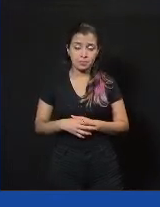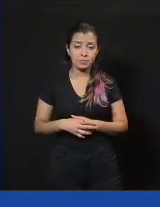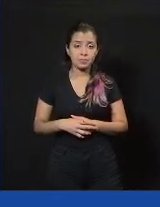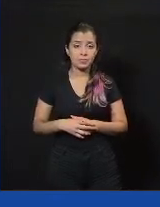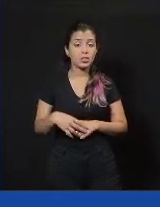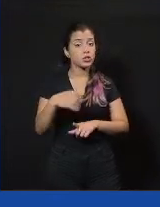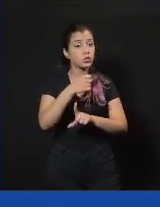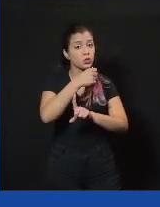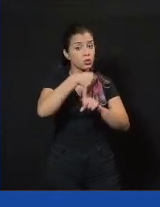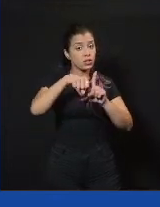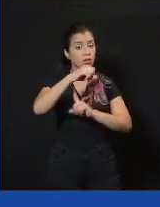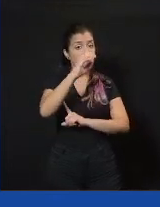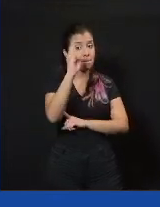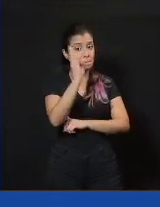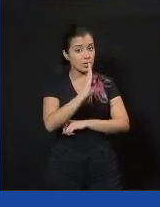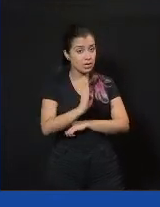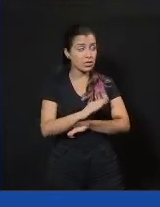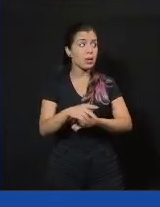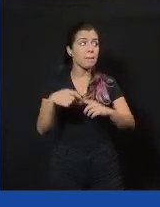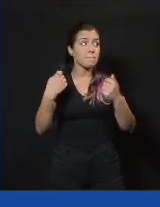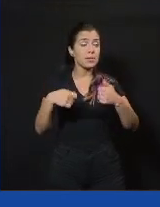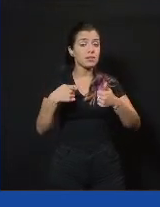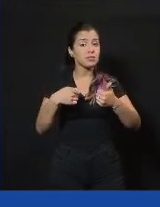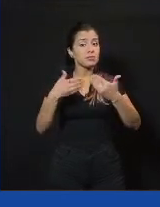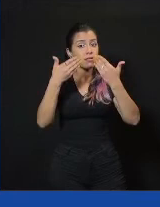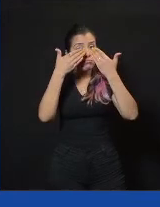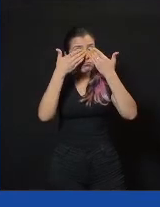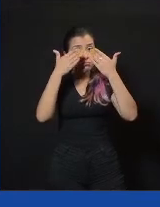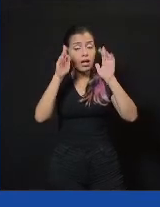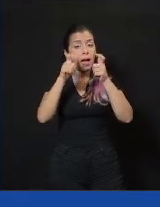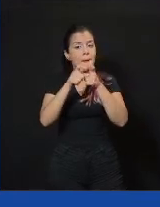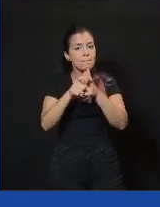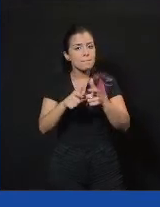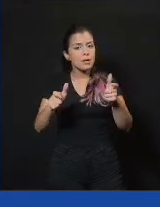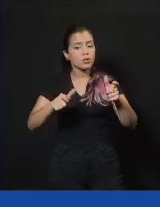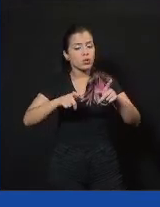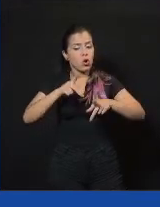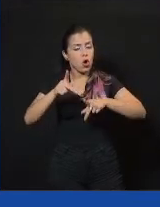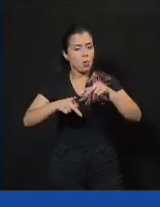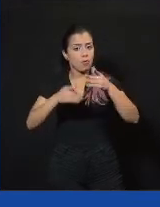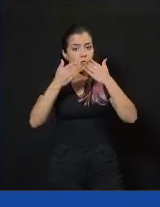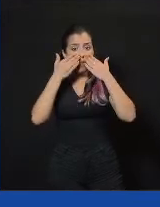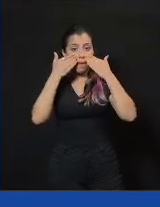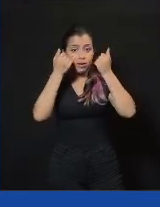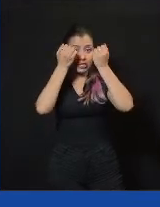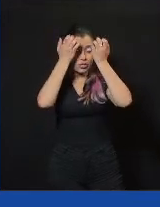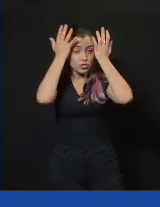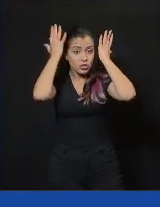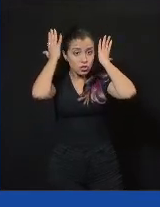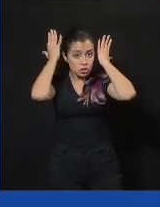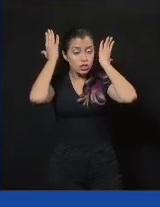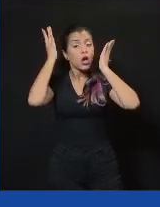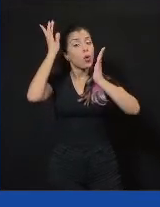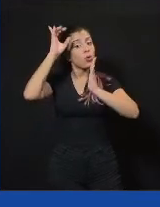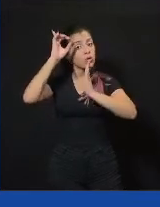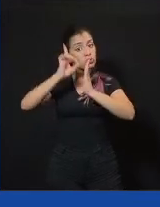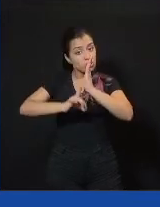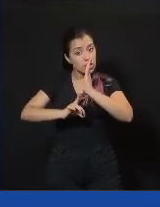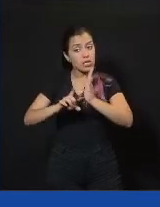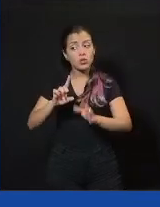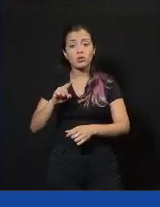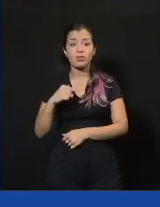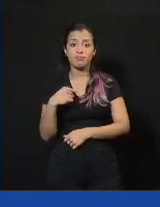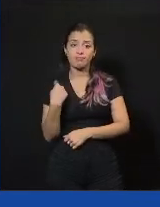brasileira deve continuar apoiando os povos indígenas em direito que têm conquistados